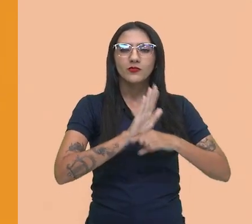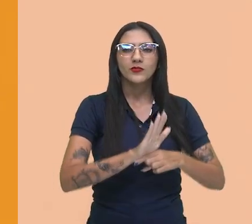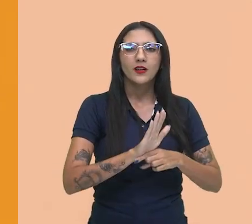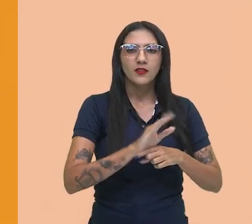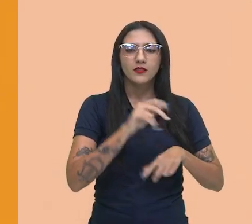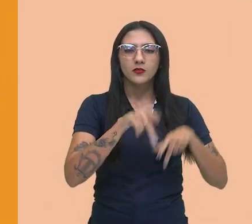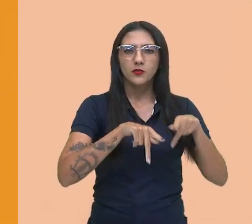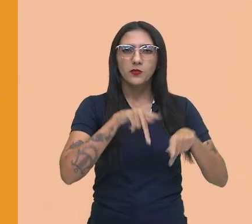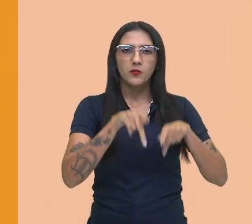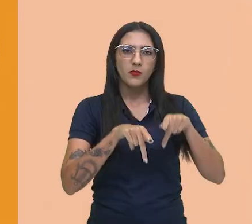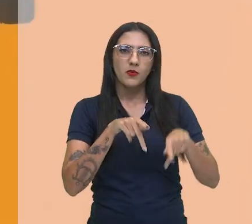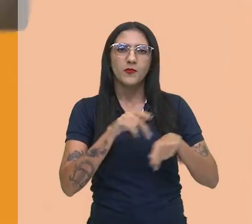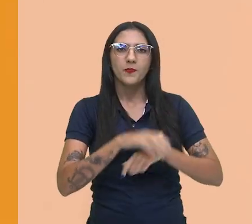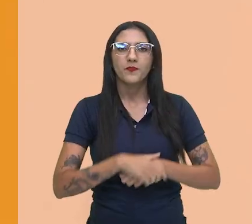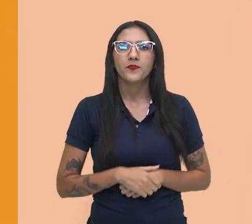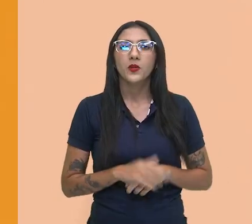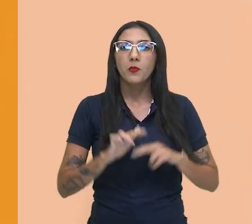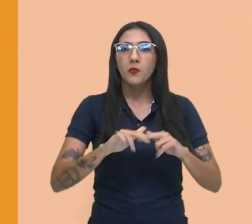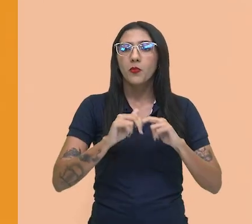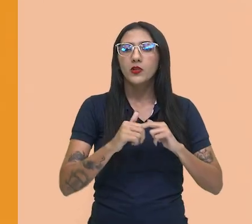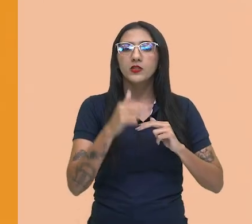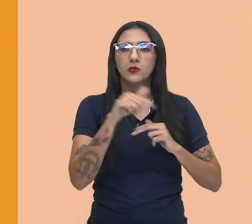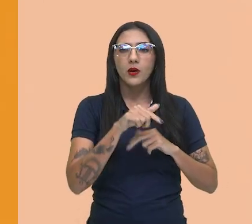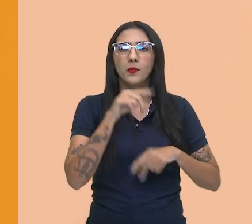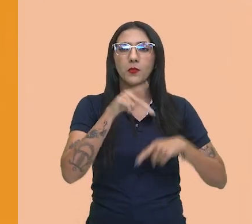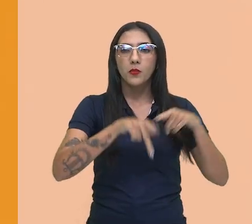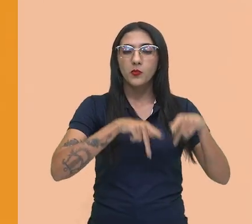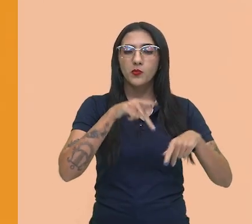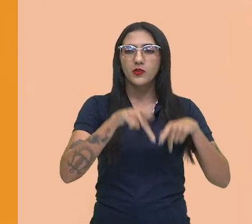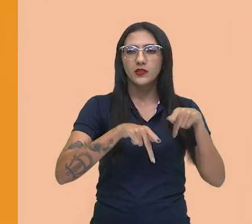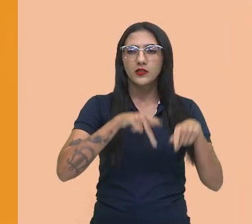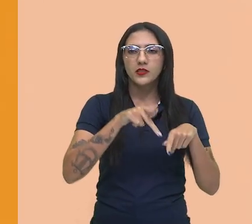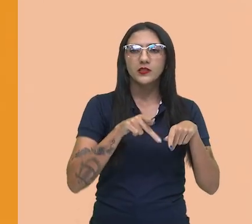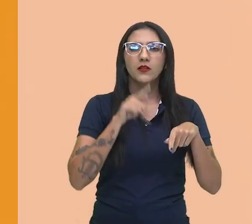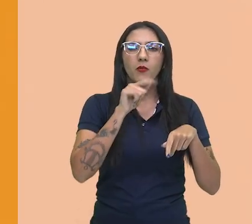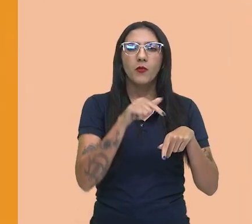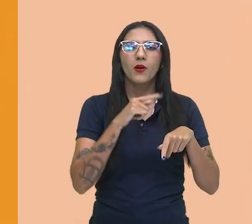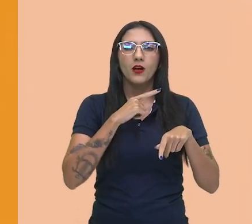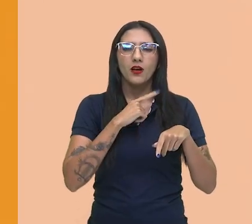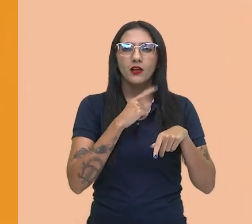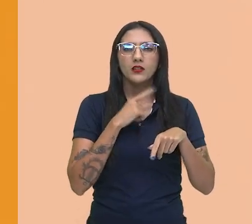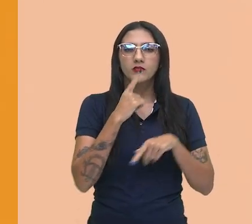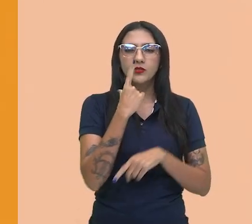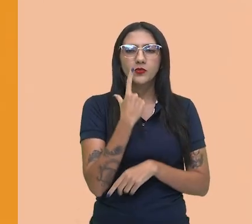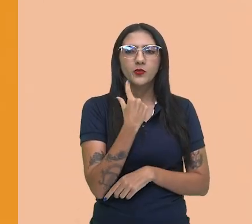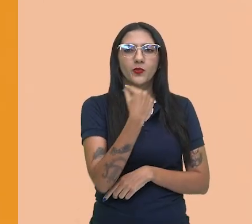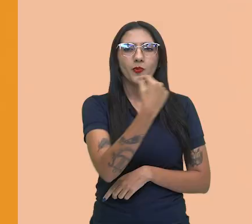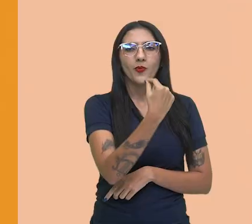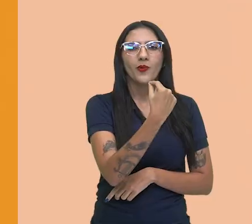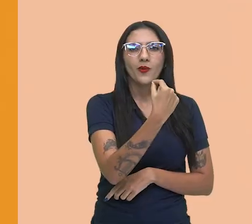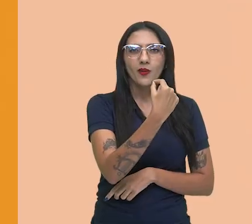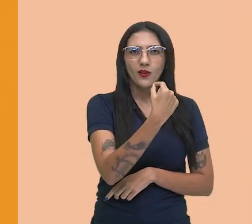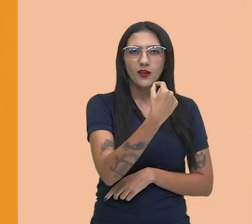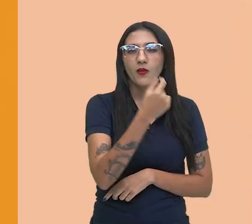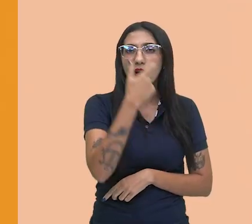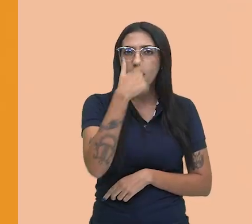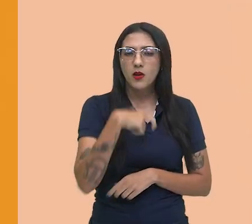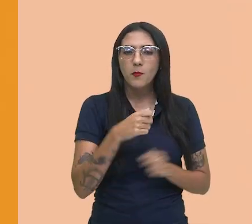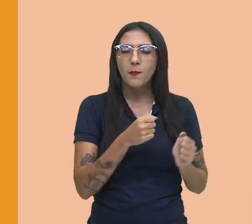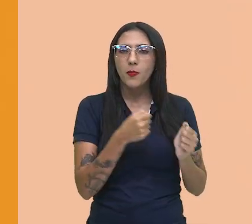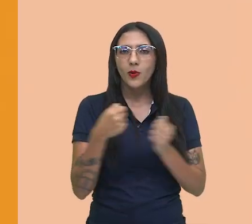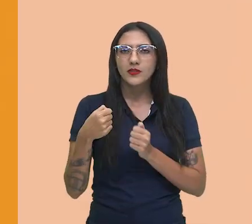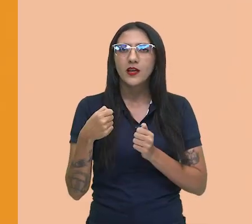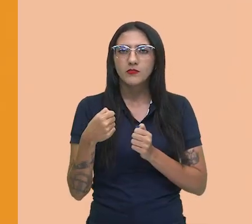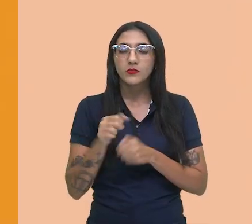povo. Portanto, foi o povo, né? Foi o povo quem me deu essa legitimidade.